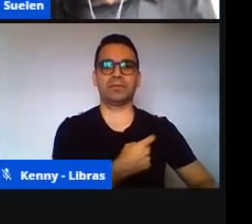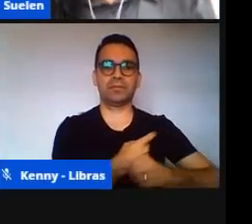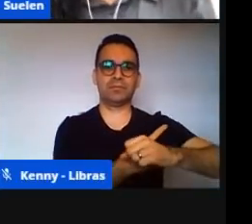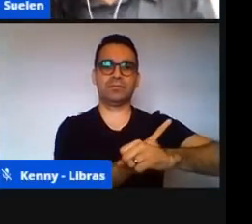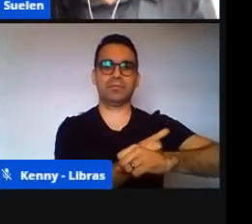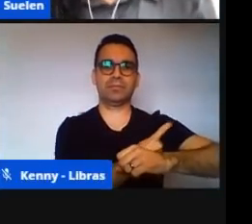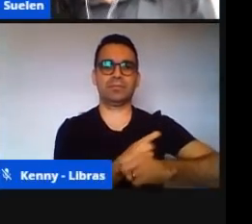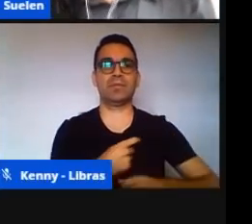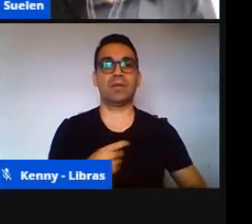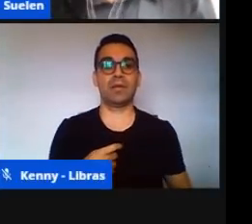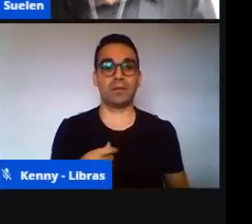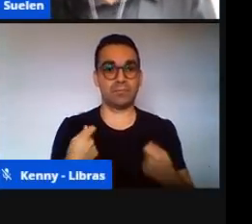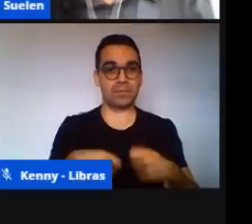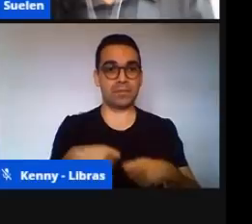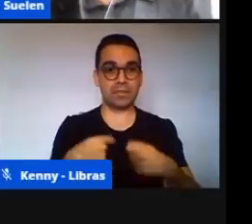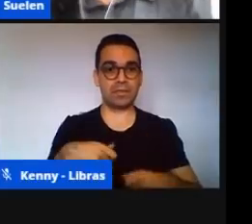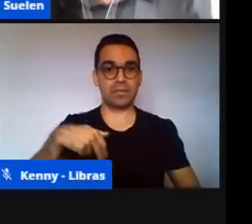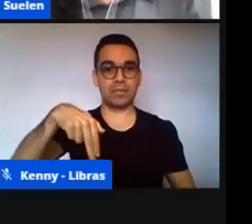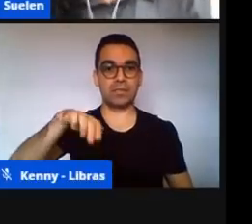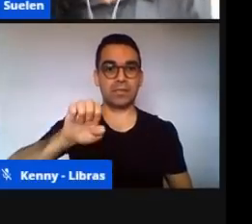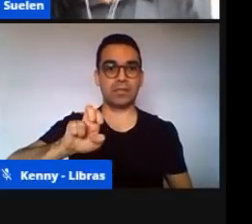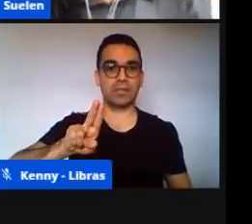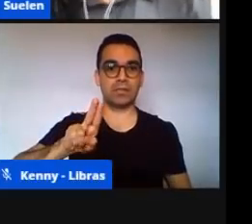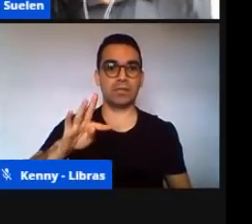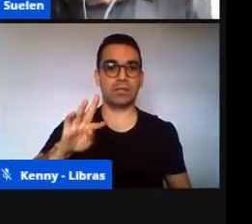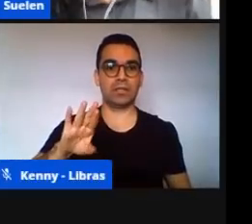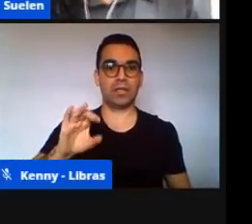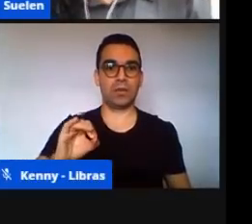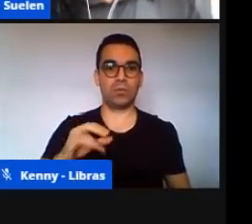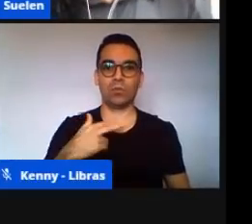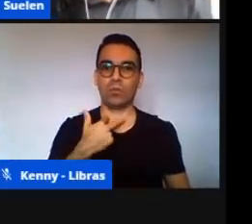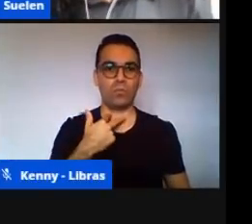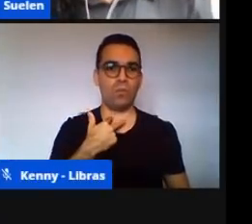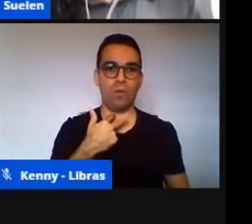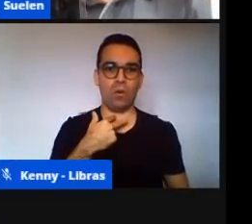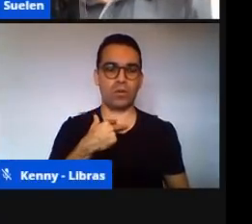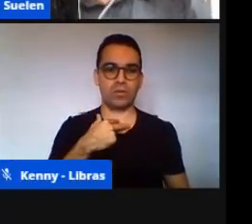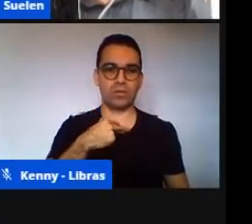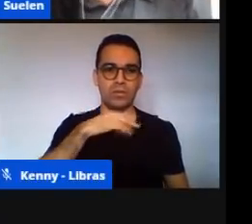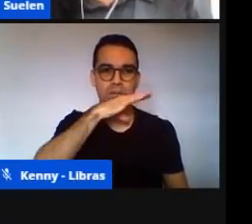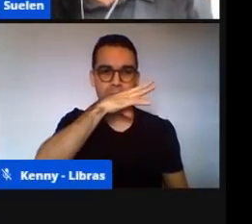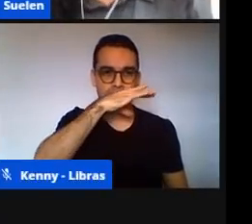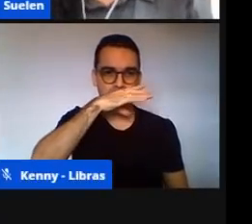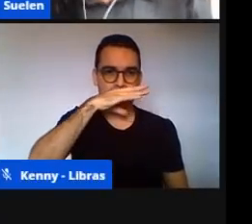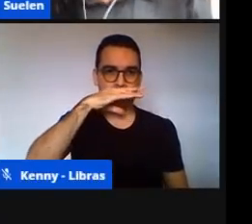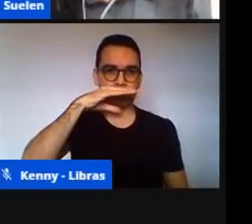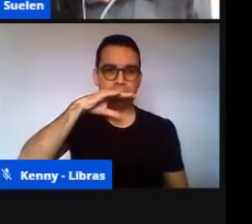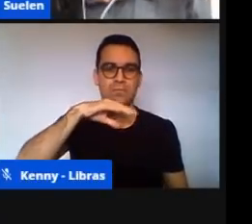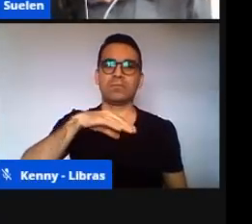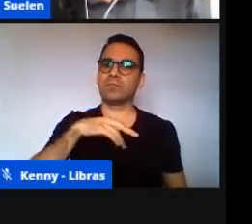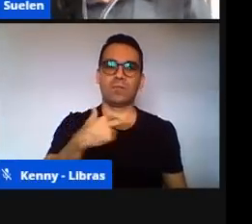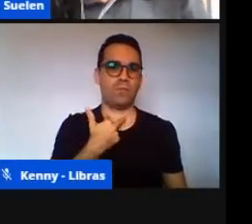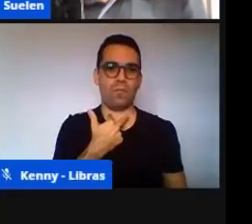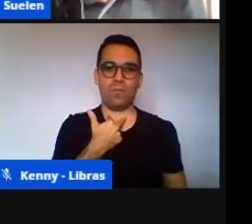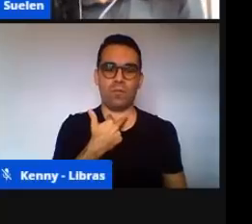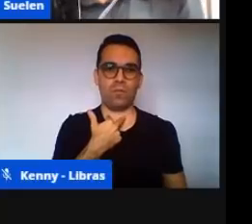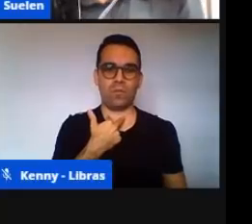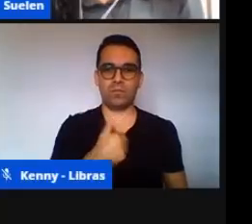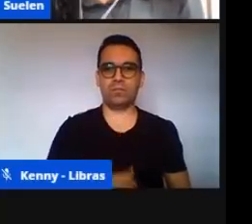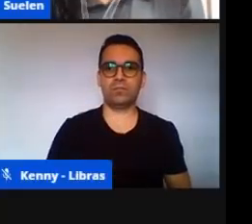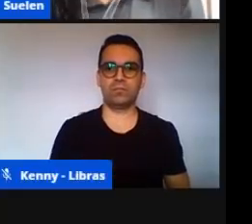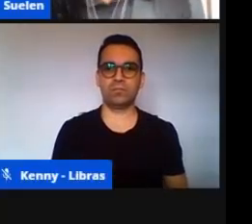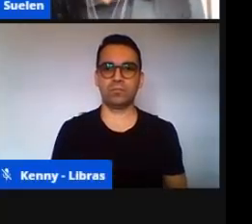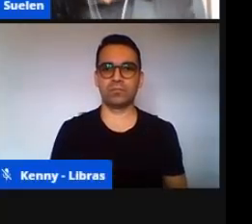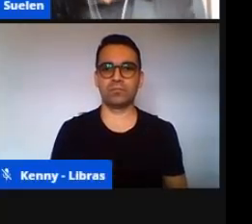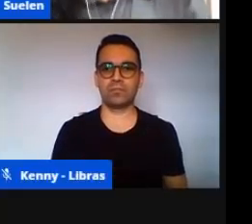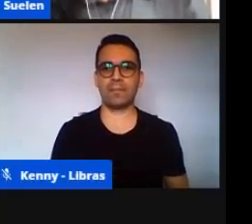usar anéis, alianças, relógios, brincos, colares, pulseiras e outros adornos, usar sempre calçado fechado